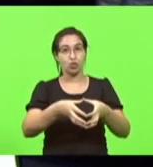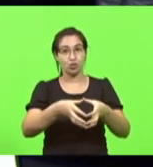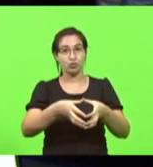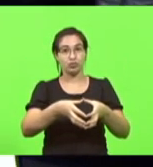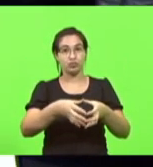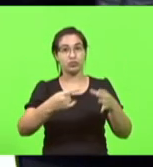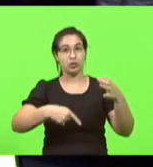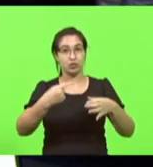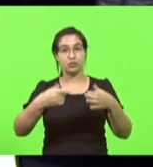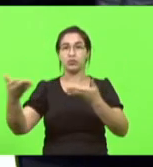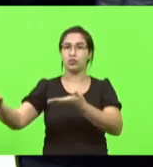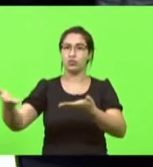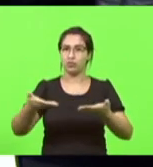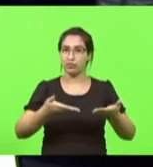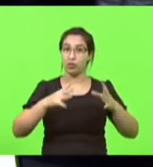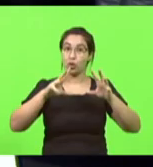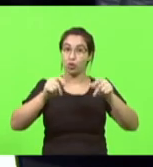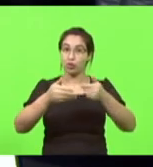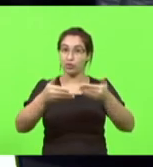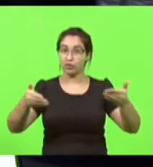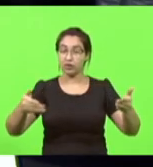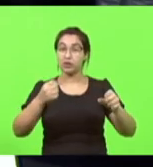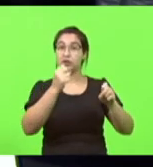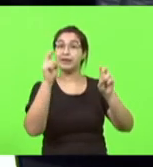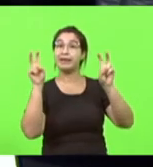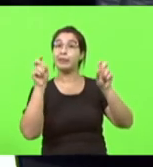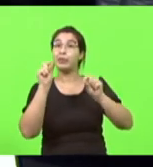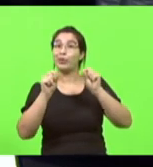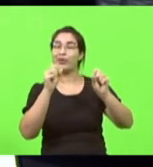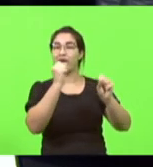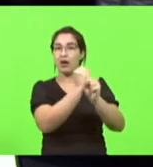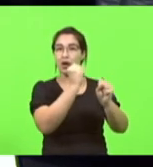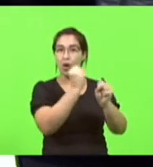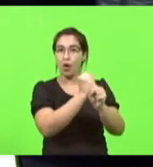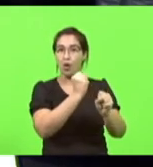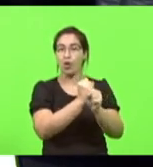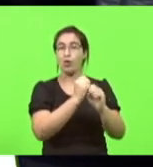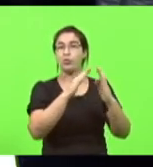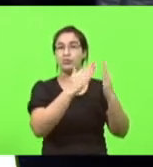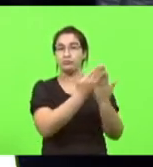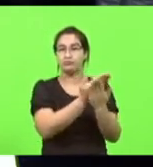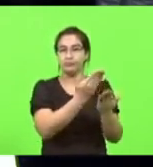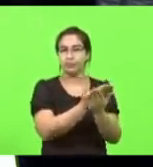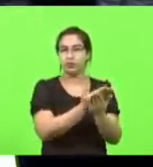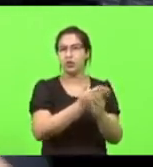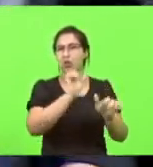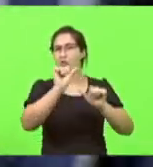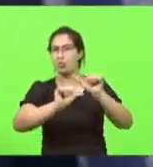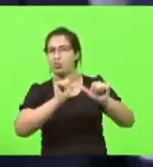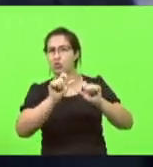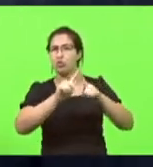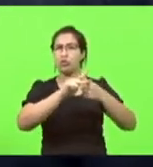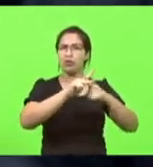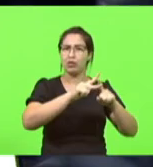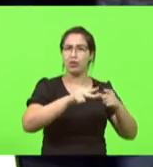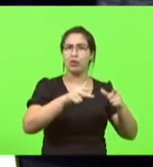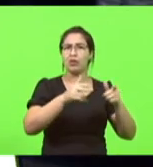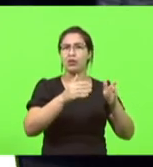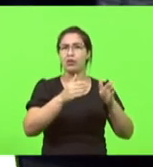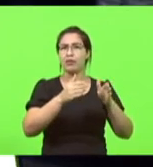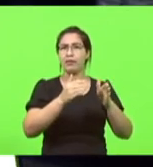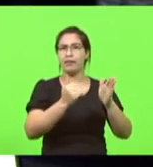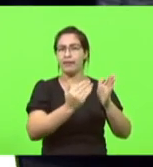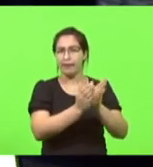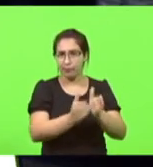todas, falará sobre as obras das escolas, reformas, ampliações. É um tema que preocupa aos deputados e